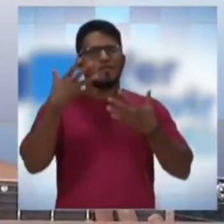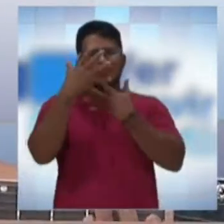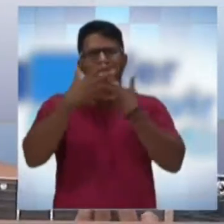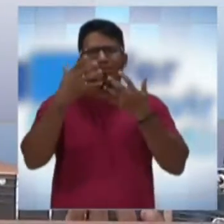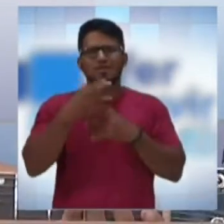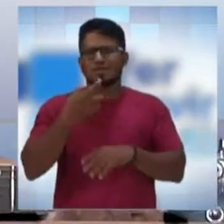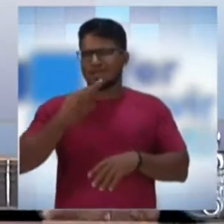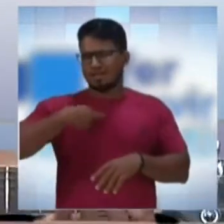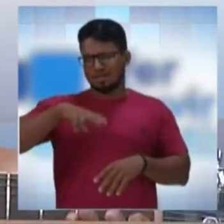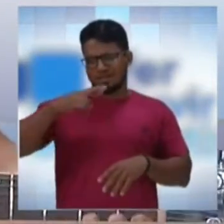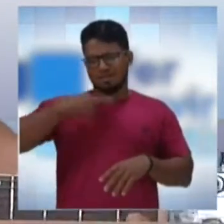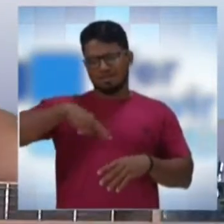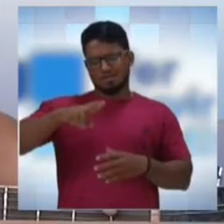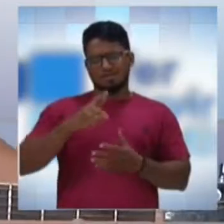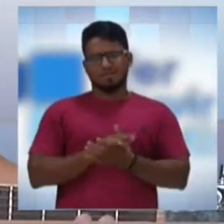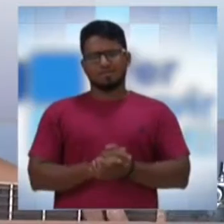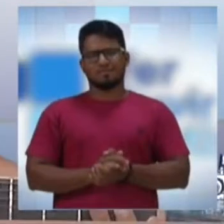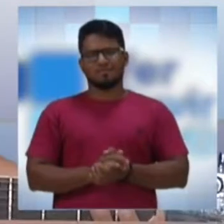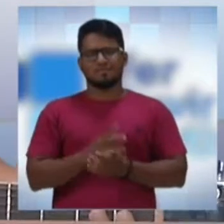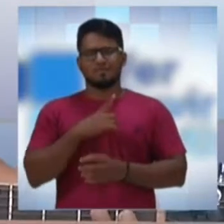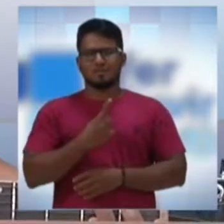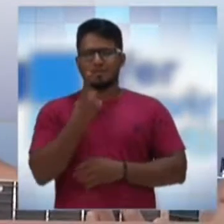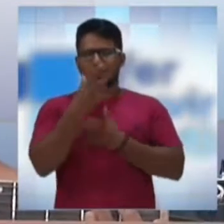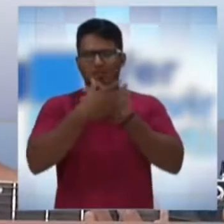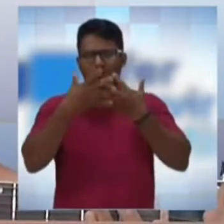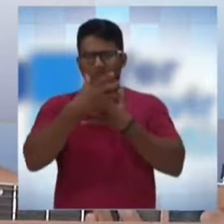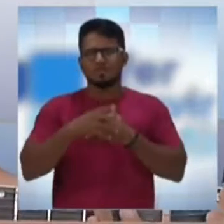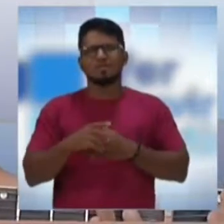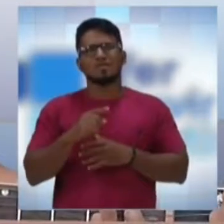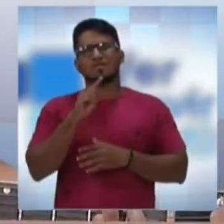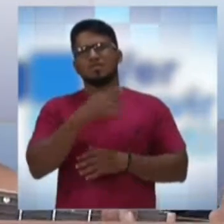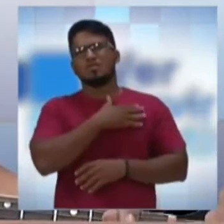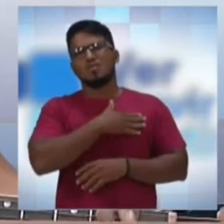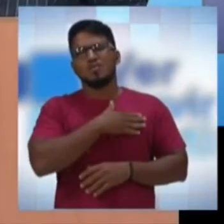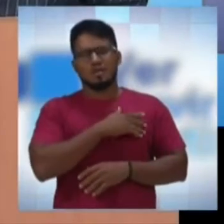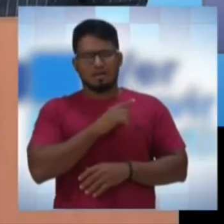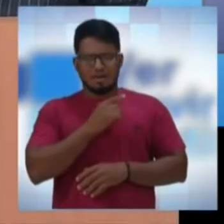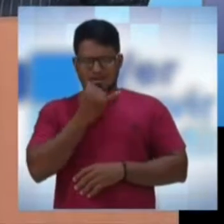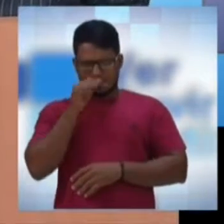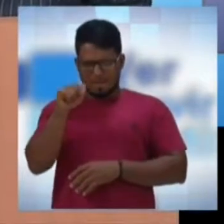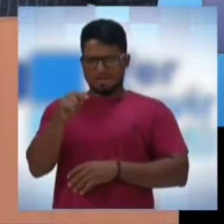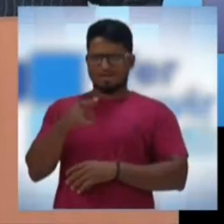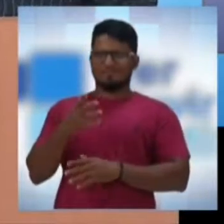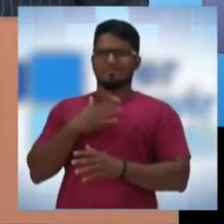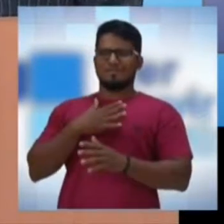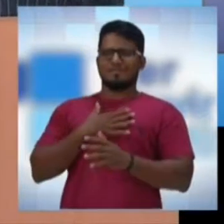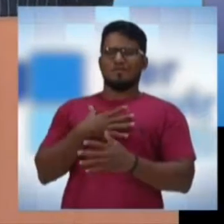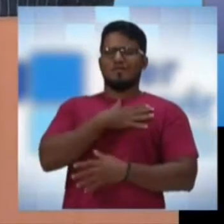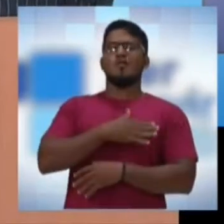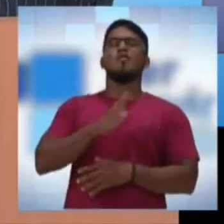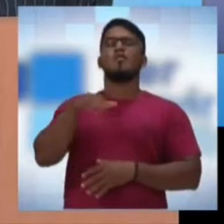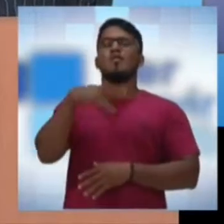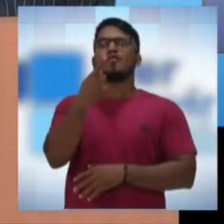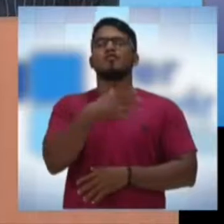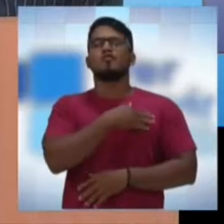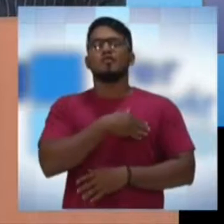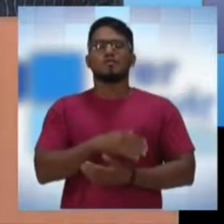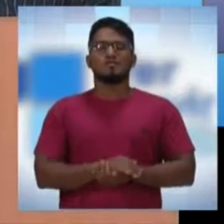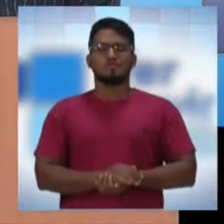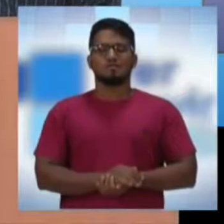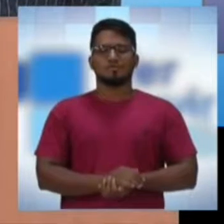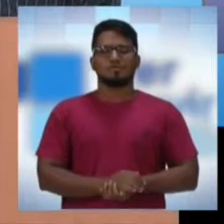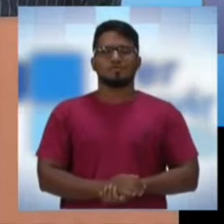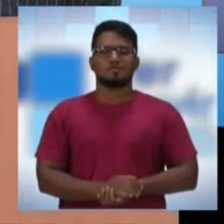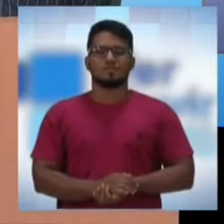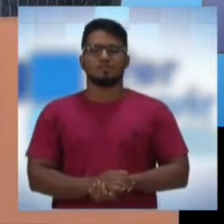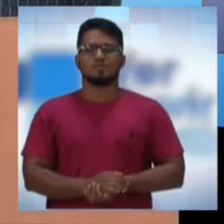gosto muito de músicas religiosas. Sim. Mas tem umas músicas que, por exemplo, eu digo assim... Essa música parece comigo. Ah, tá. Qual é a música que parece com